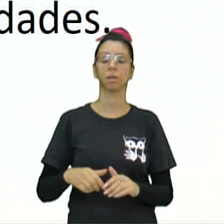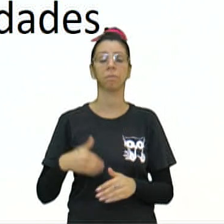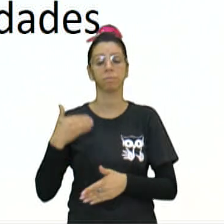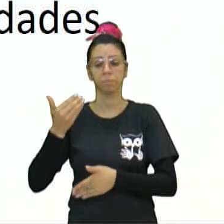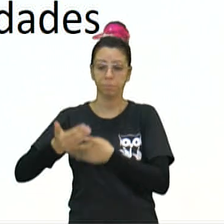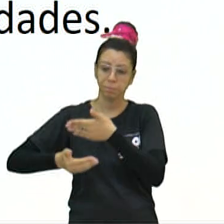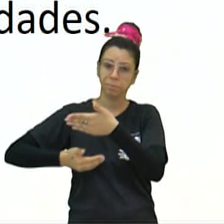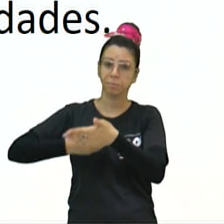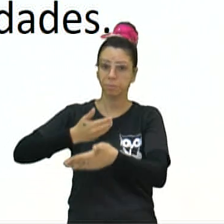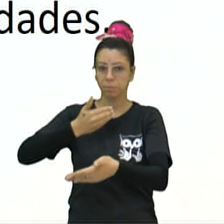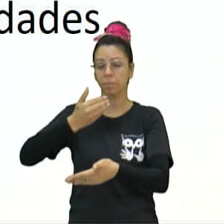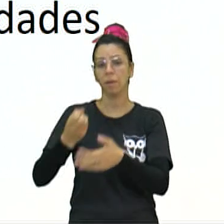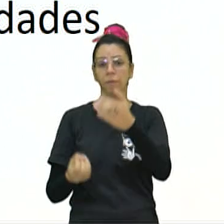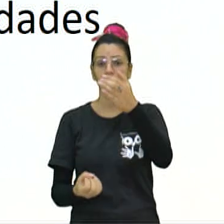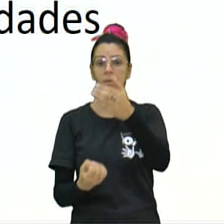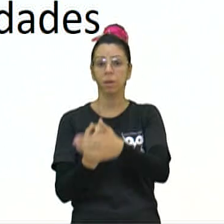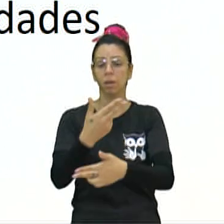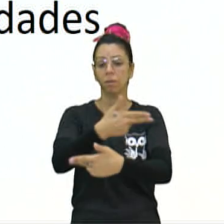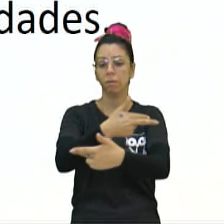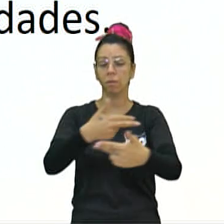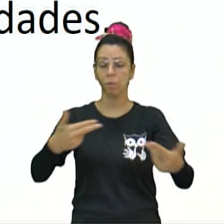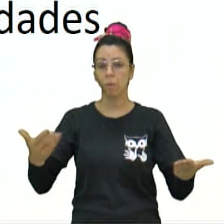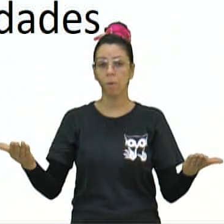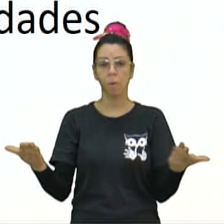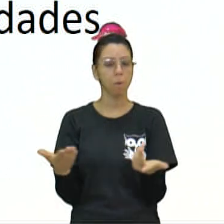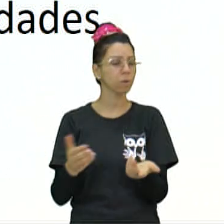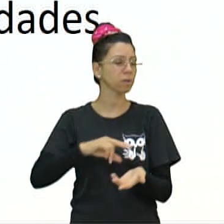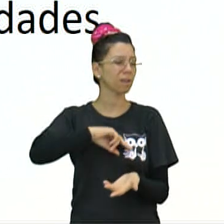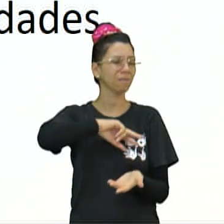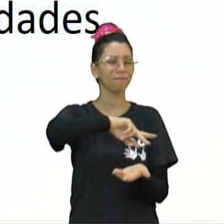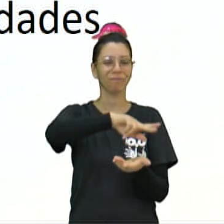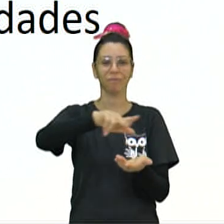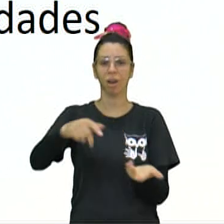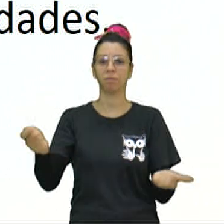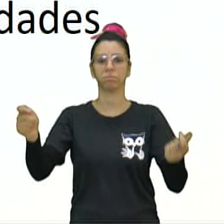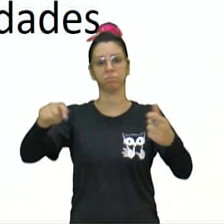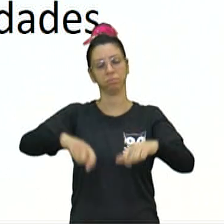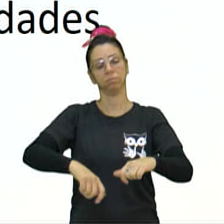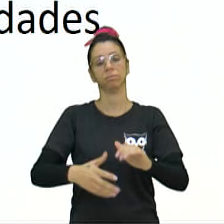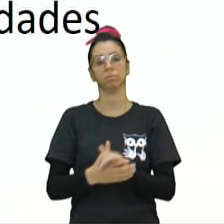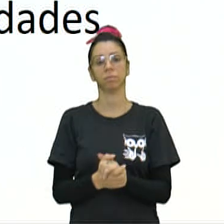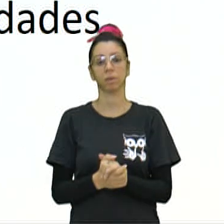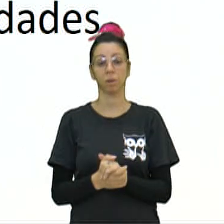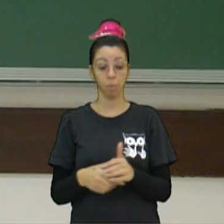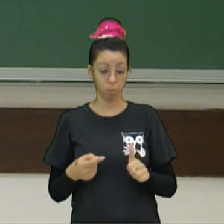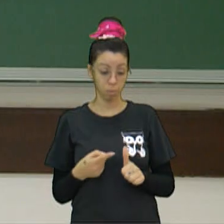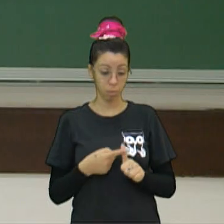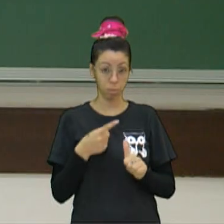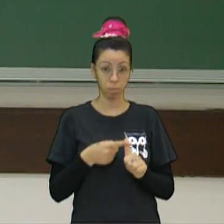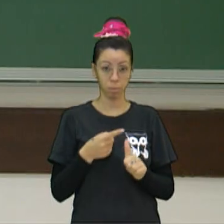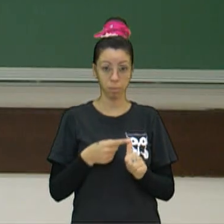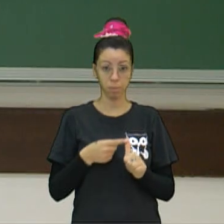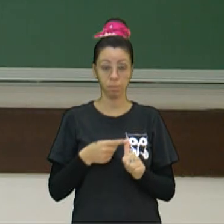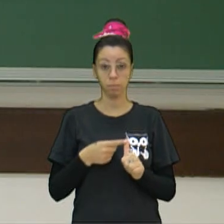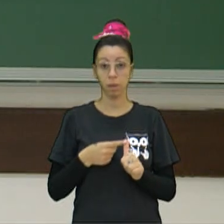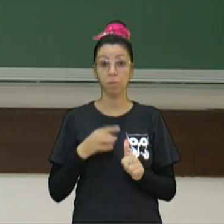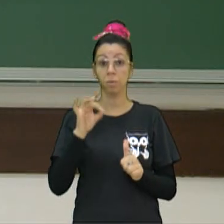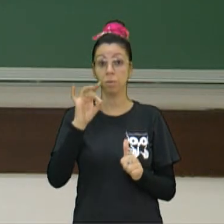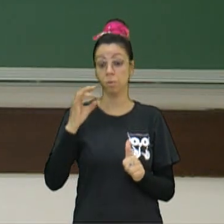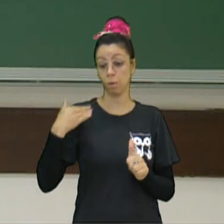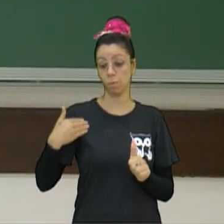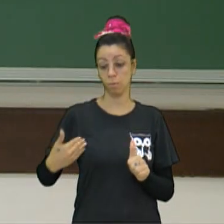e atualmente existem centenas de possibilidades. Então, no início, somente o corpo, aí depois, com o avanço, né,